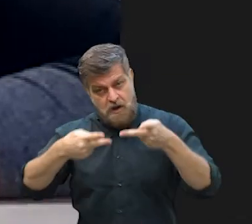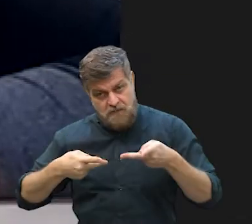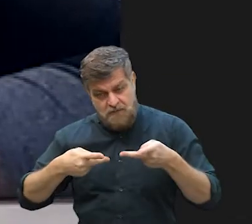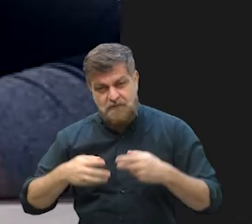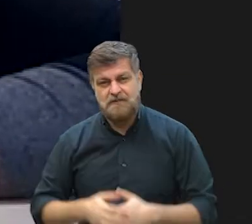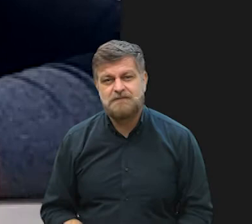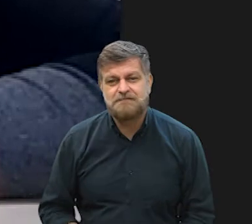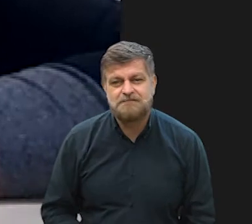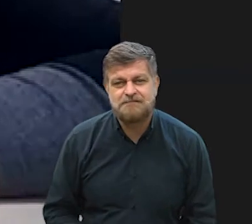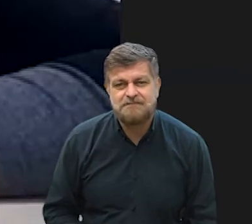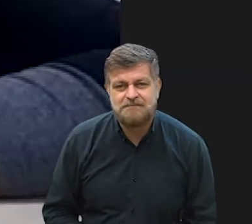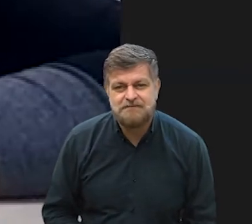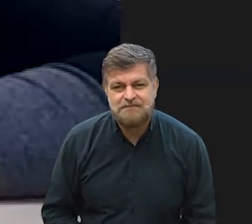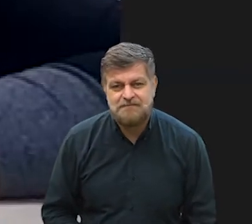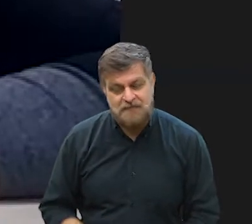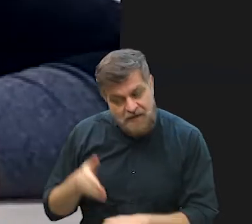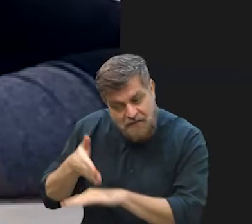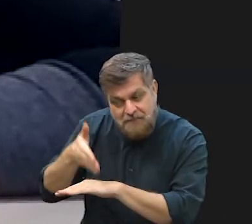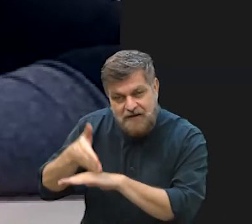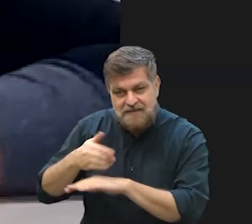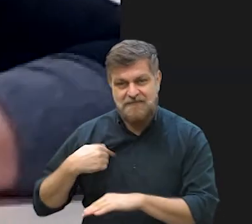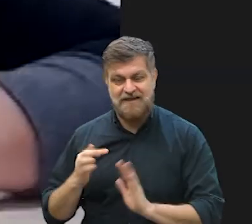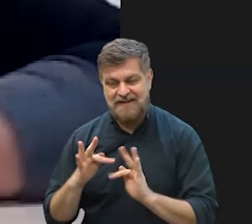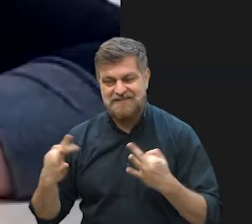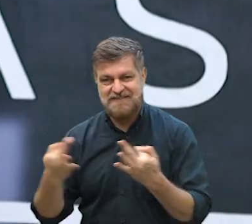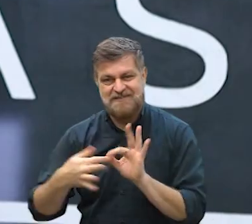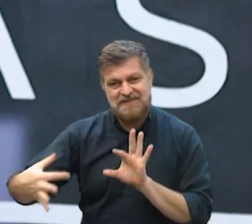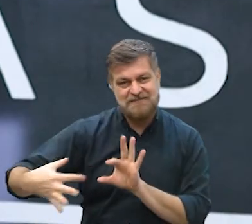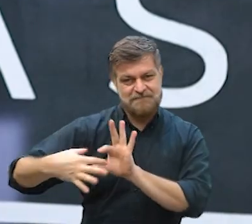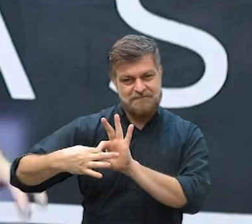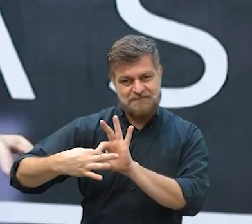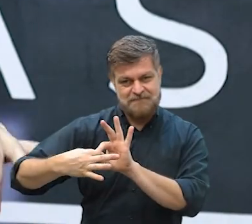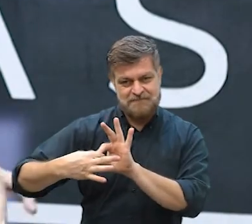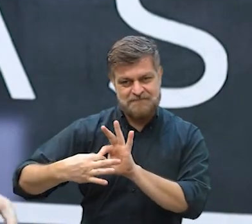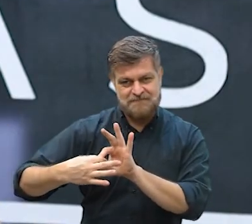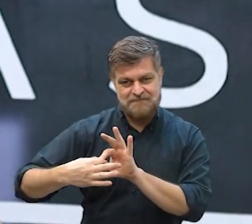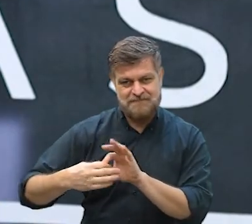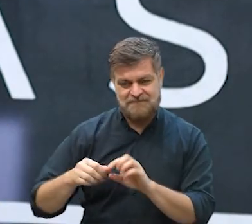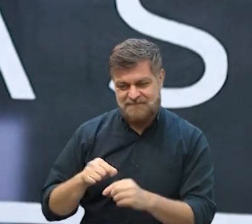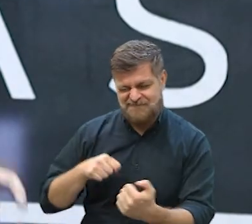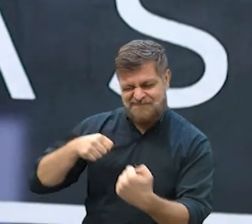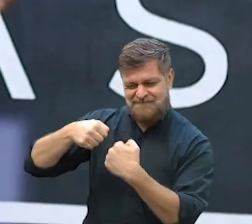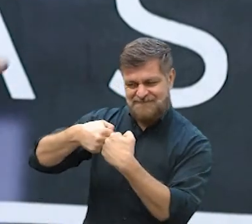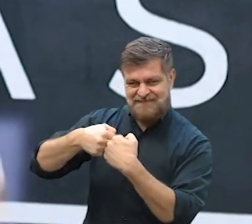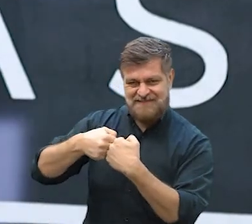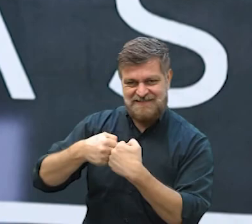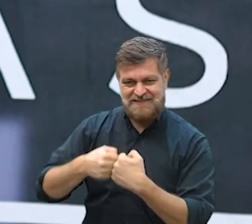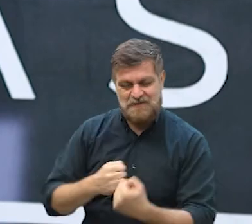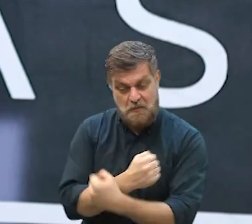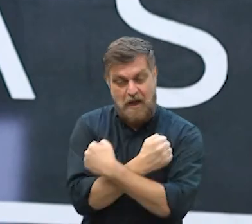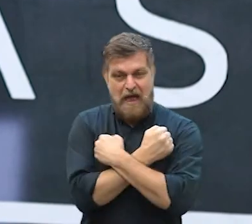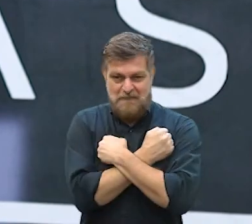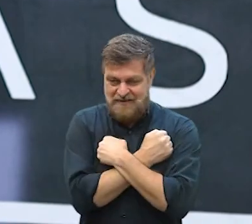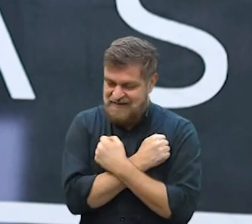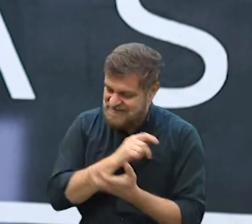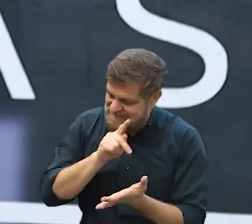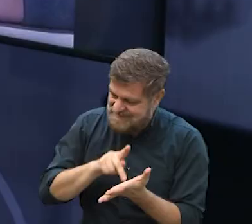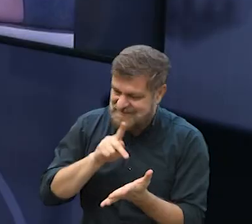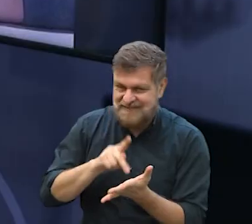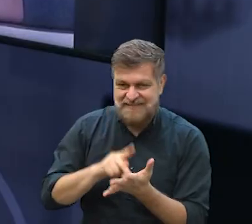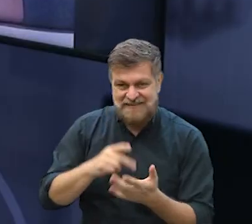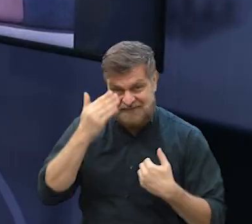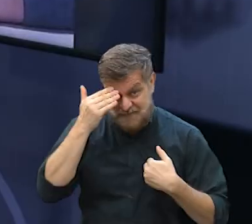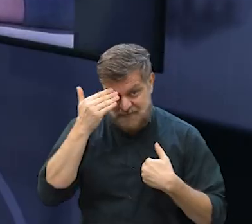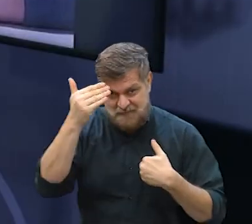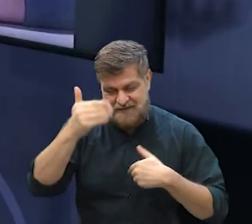visitar a gente e vir fazer parte da nossa família. Vamos sim, transformar esse toquinho sem graça num abraço, né? Obrigada, Tatiane,